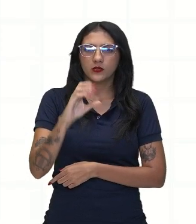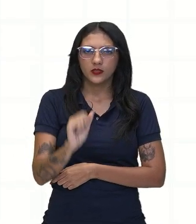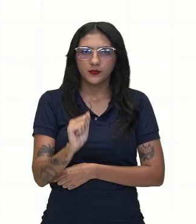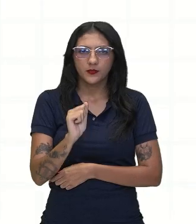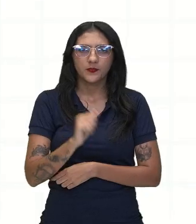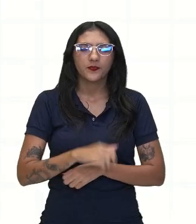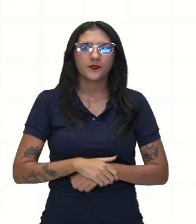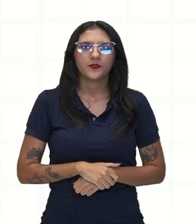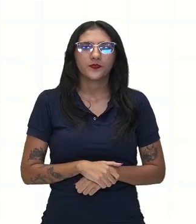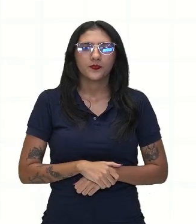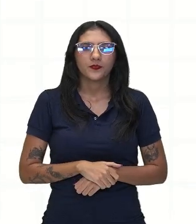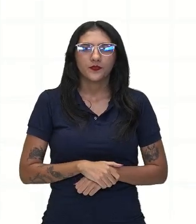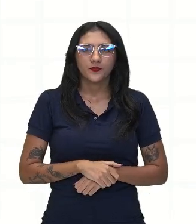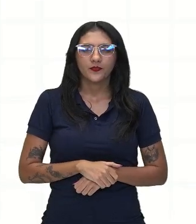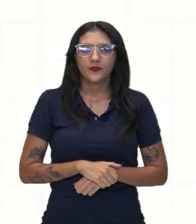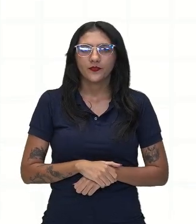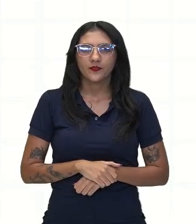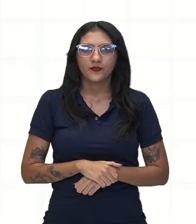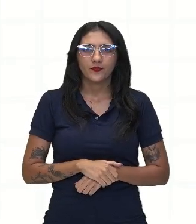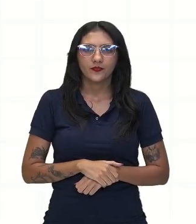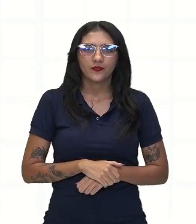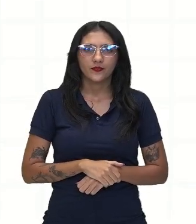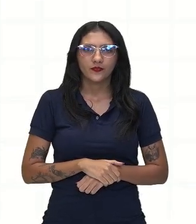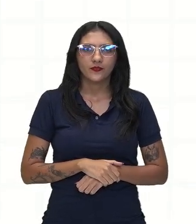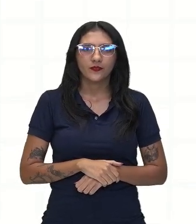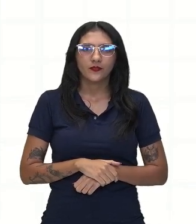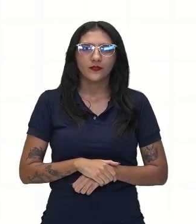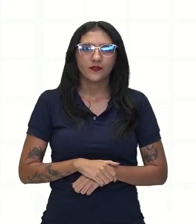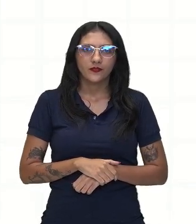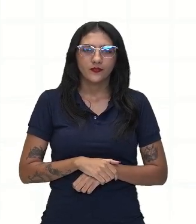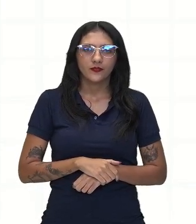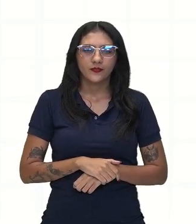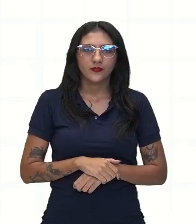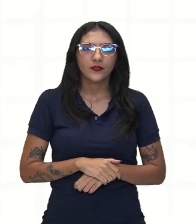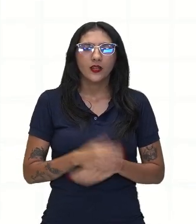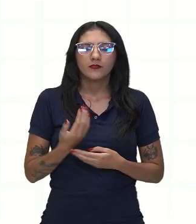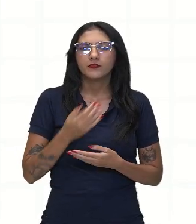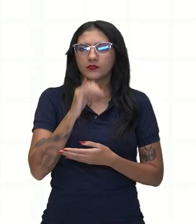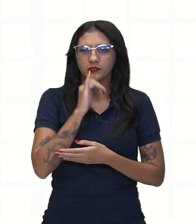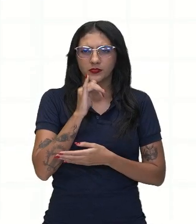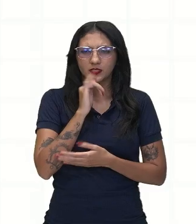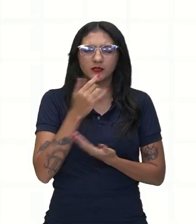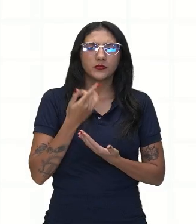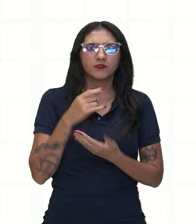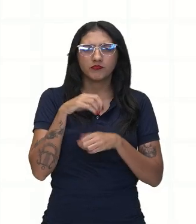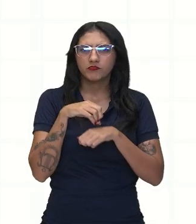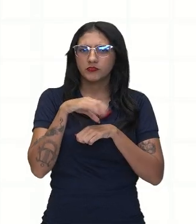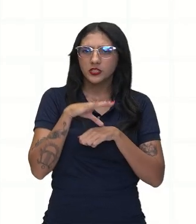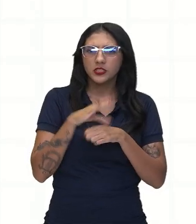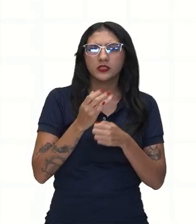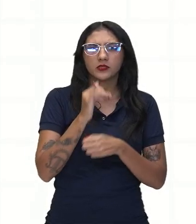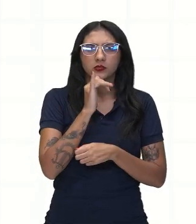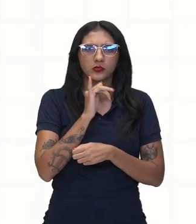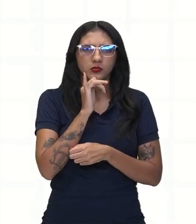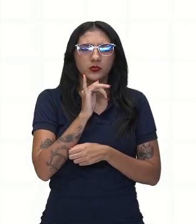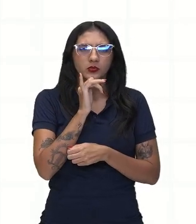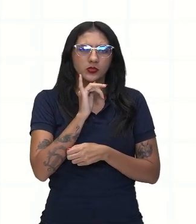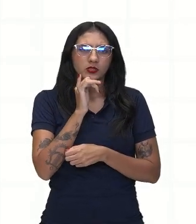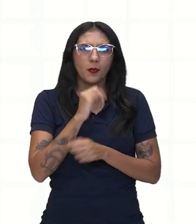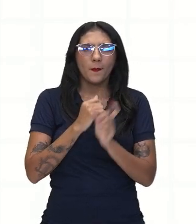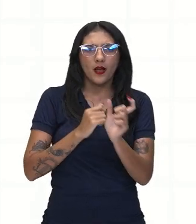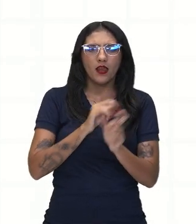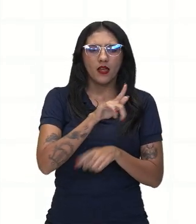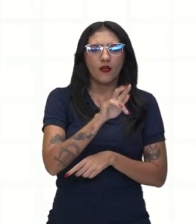inclusive, nós demos a dica para vocês de chamar a palavra, né? Guaraná, olha só, quando estica mais